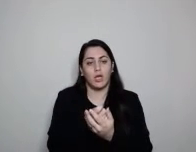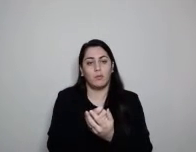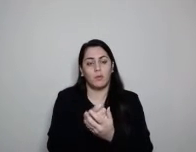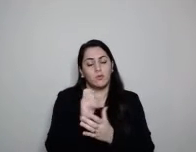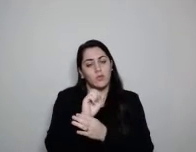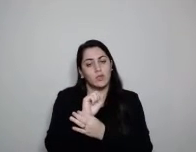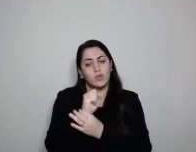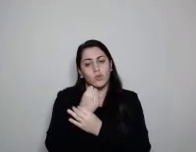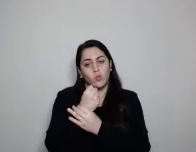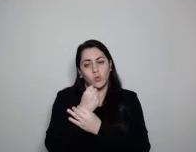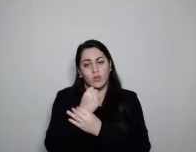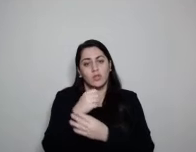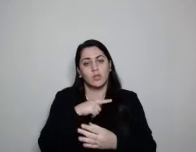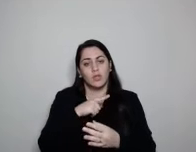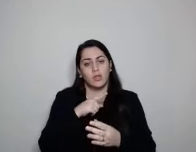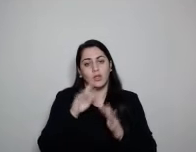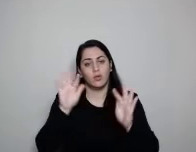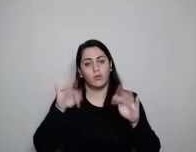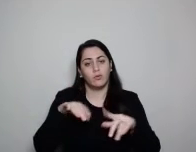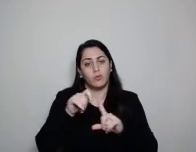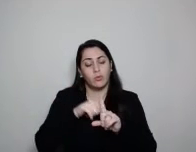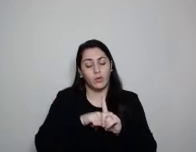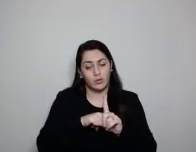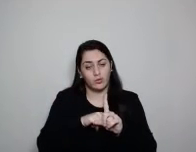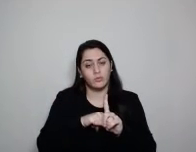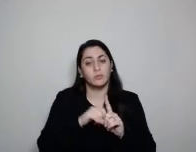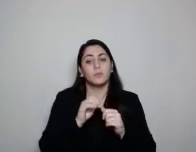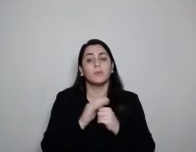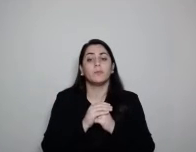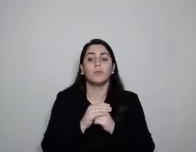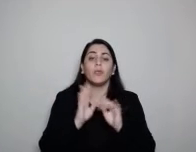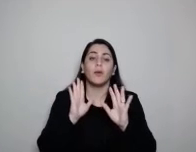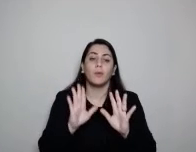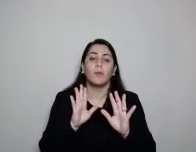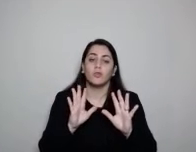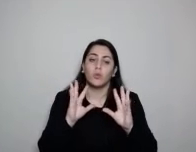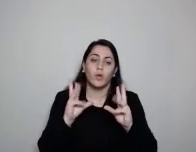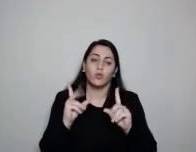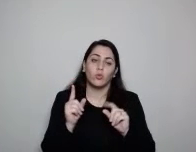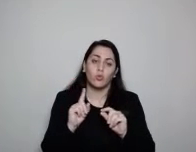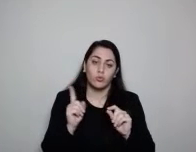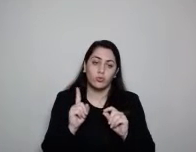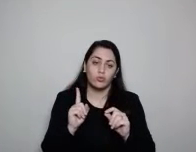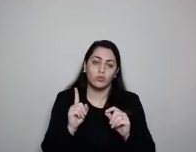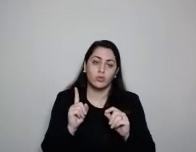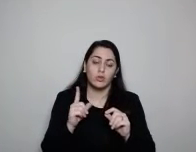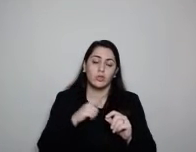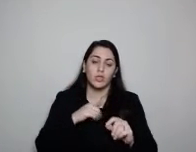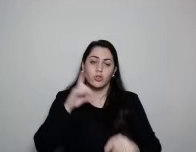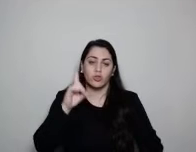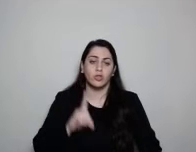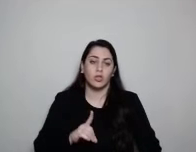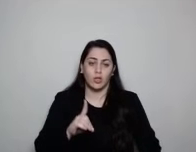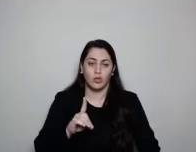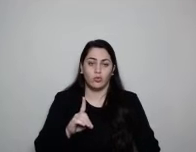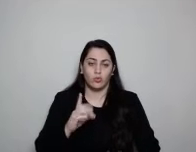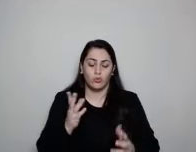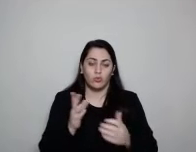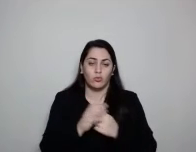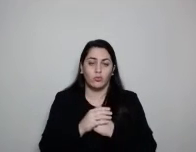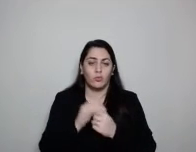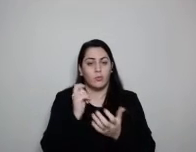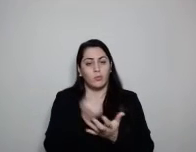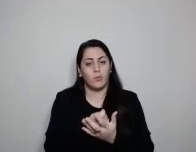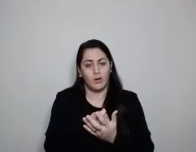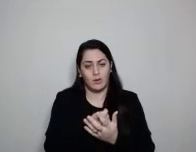final do mês. No entanto, nem todos os parceiros têm o direito ao recebimento deste tipo de remuneração de